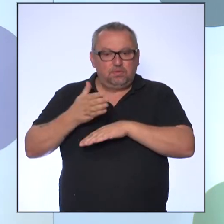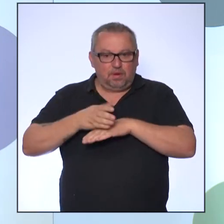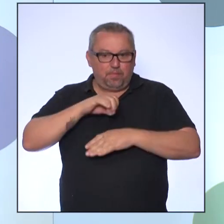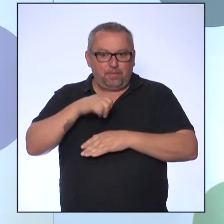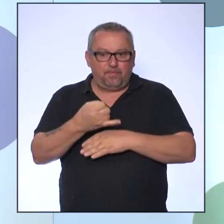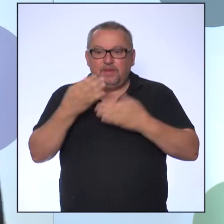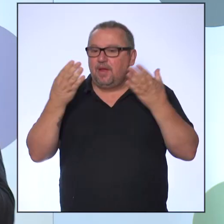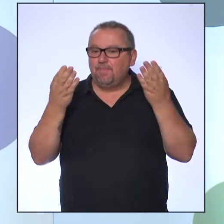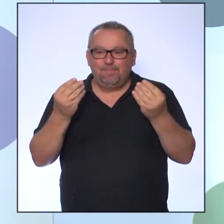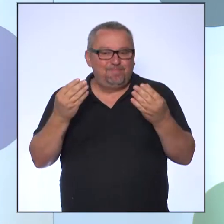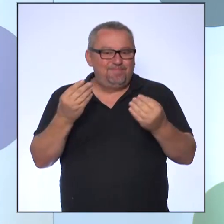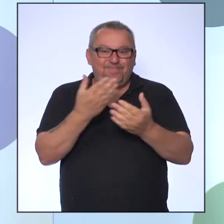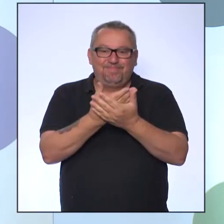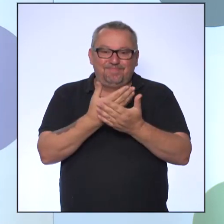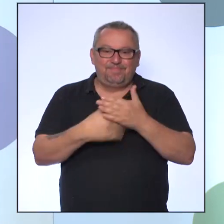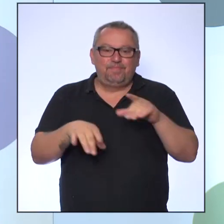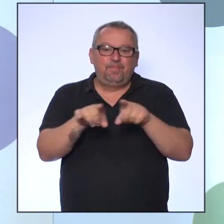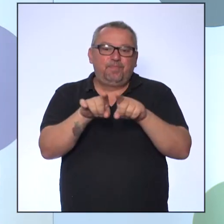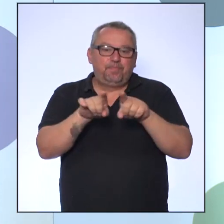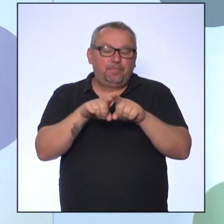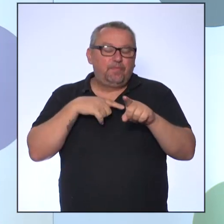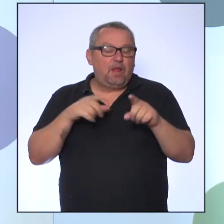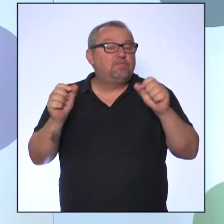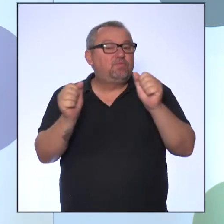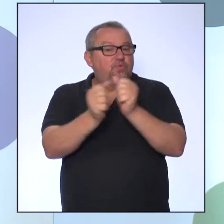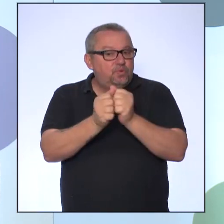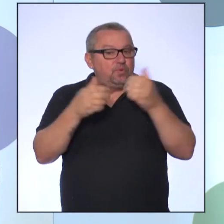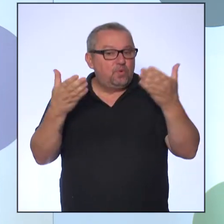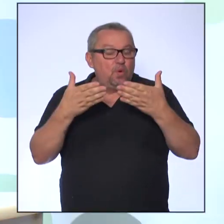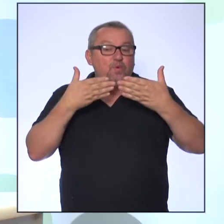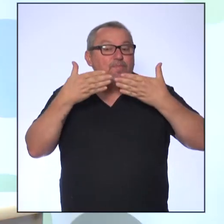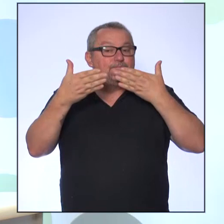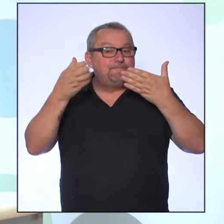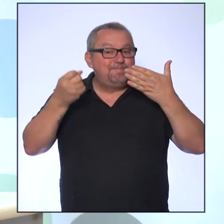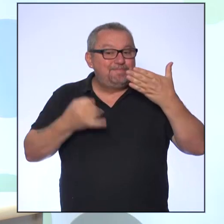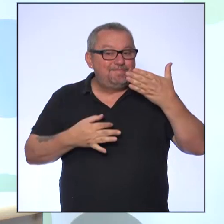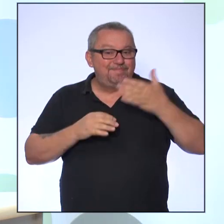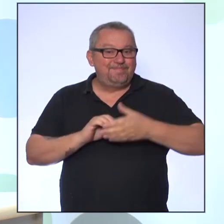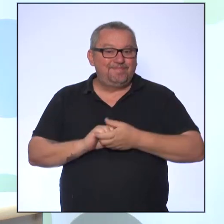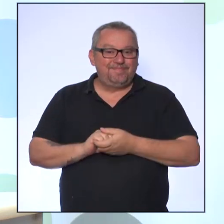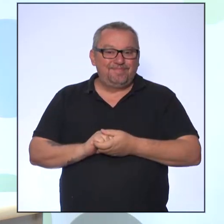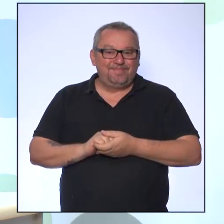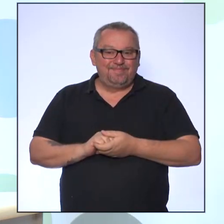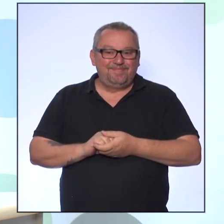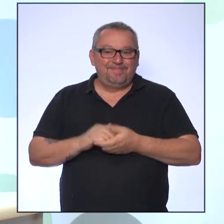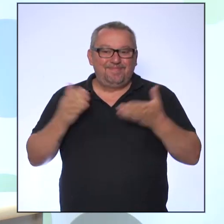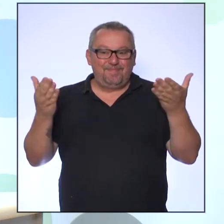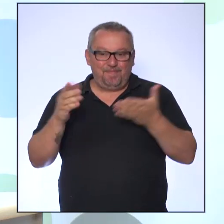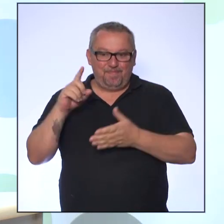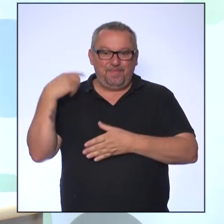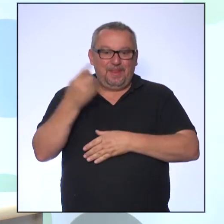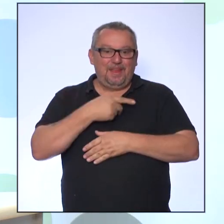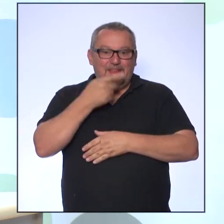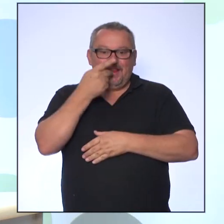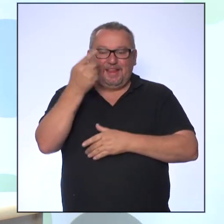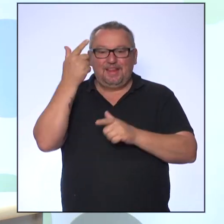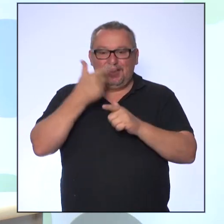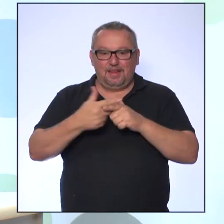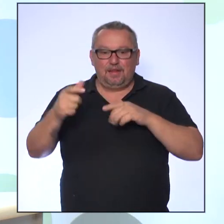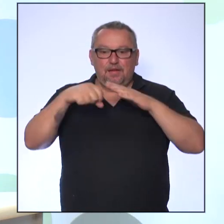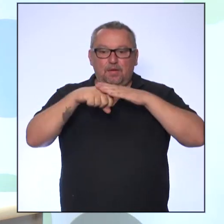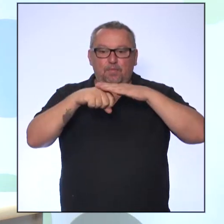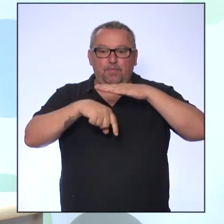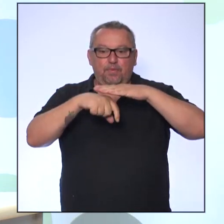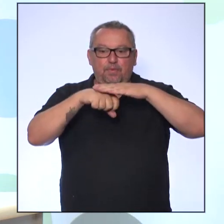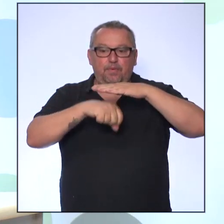aproveitar bastante a aula e eu estarei acompanhando vocês no chat hoje. Então, hoje nós vamos falar um pouquinho sobre